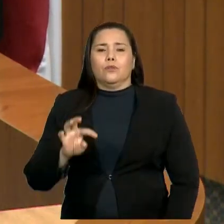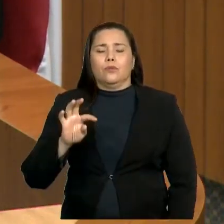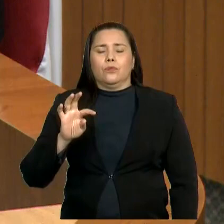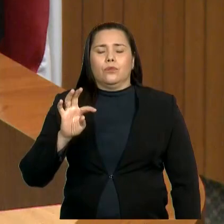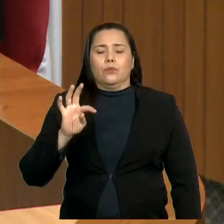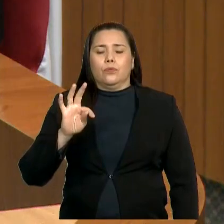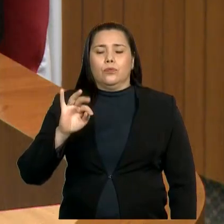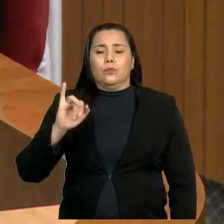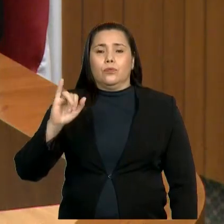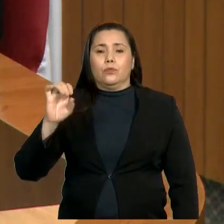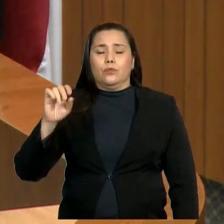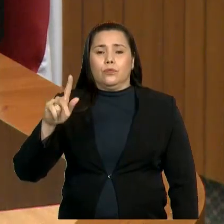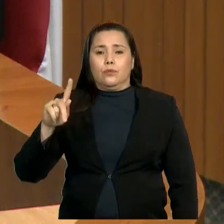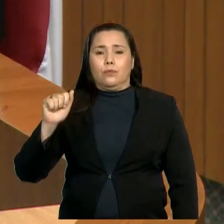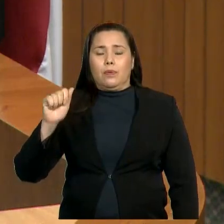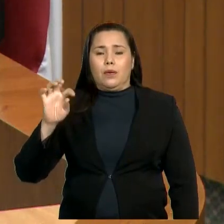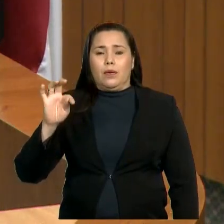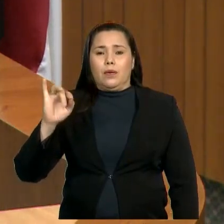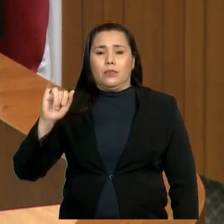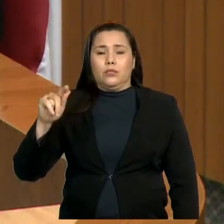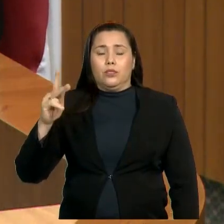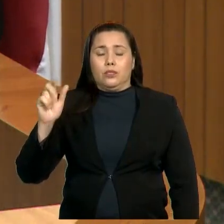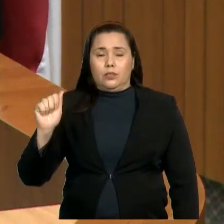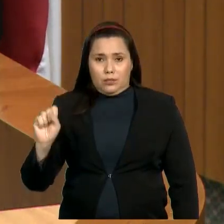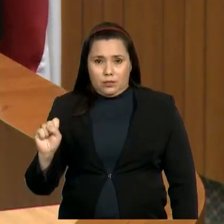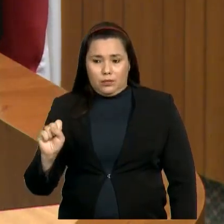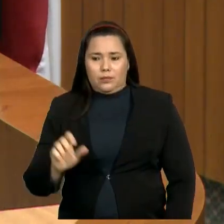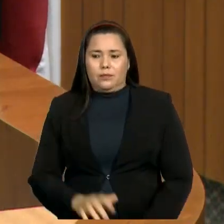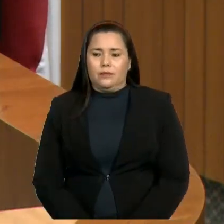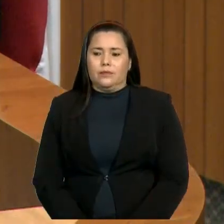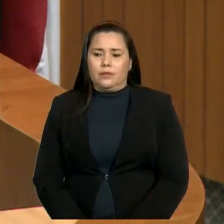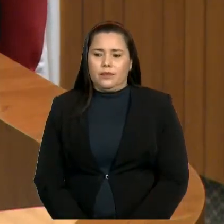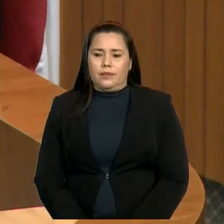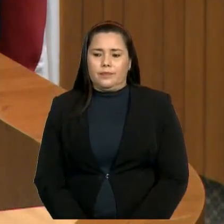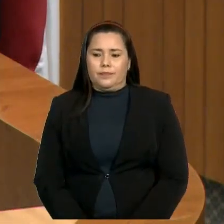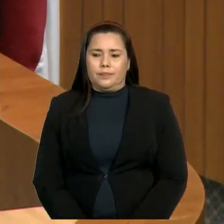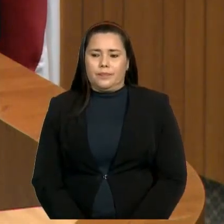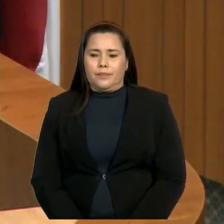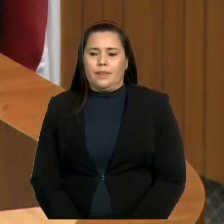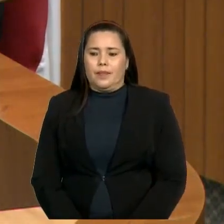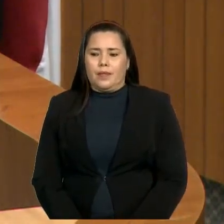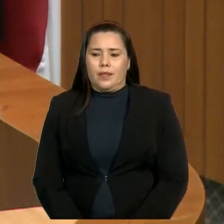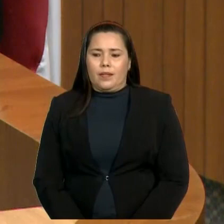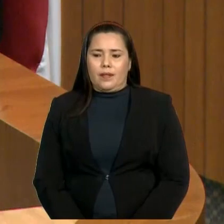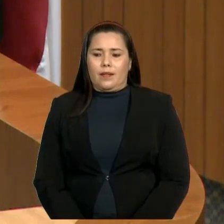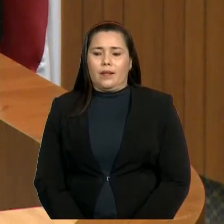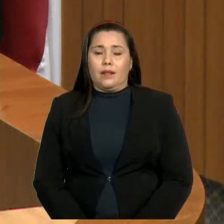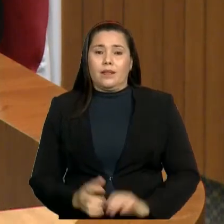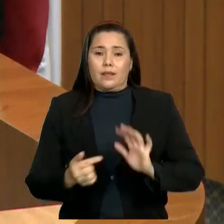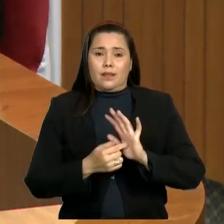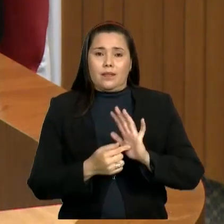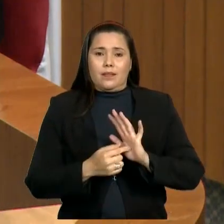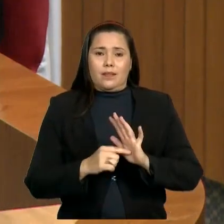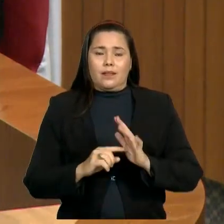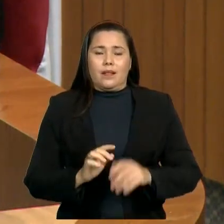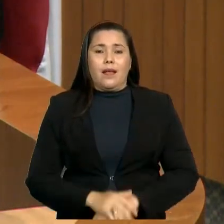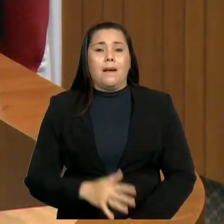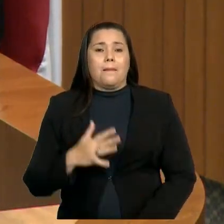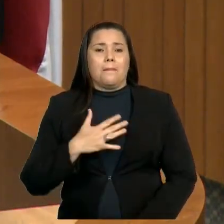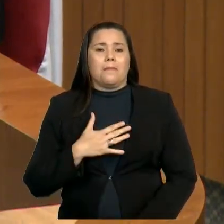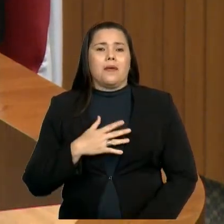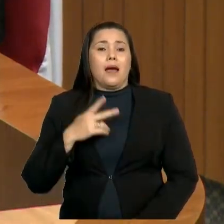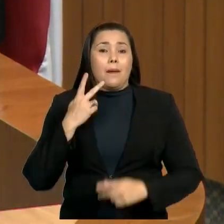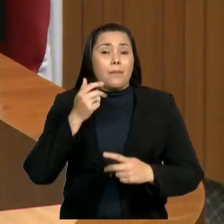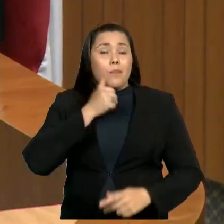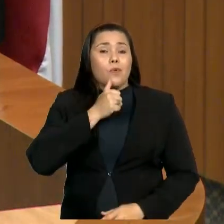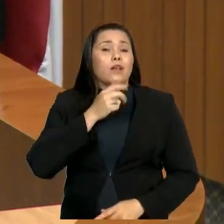Barbosa diz que a minha luta na nota da associação a nota da associação ela usa para dizer que a a minha luta